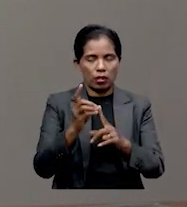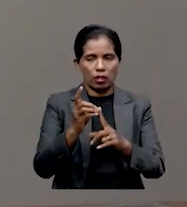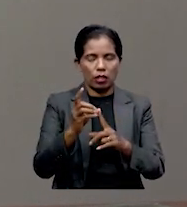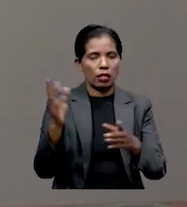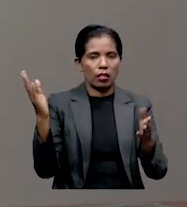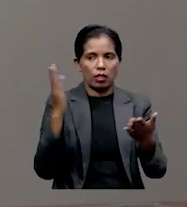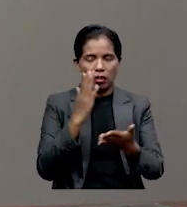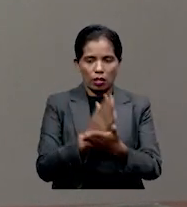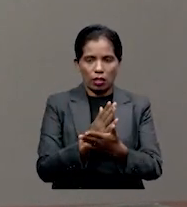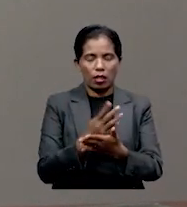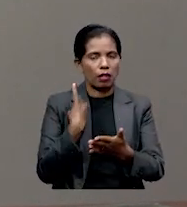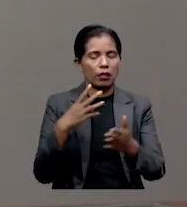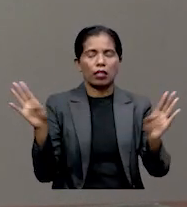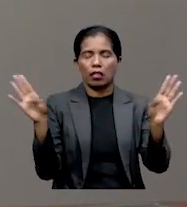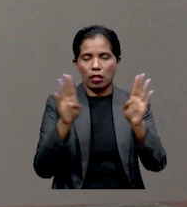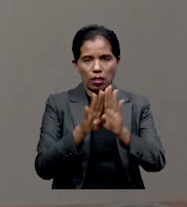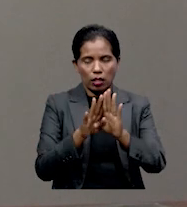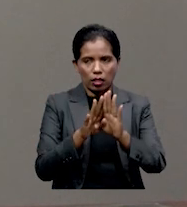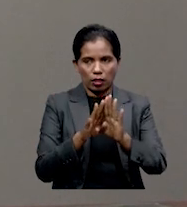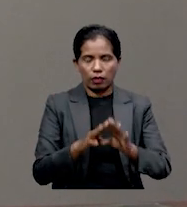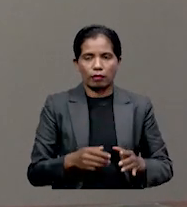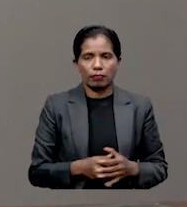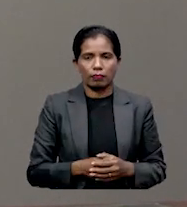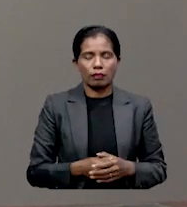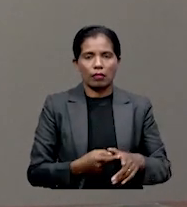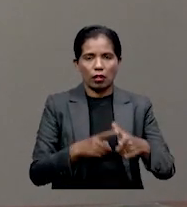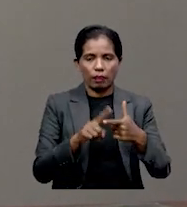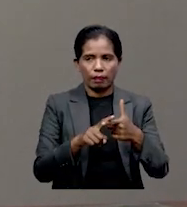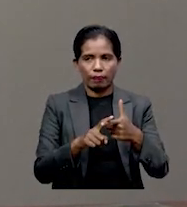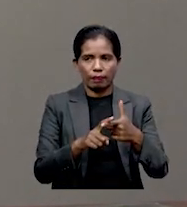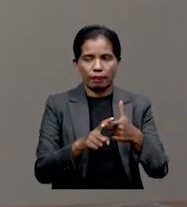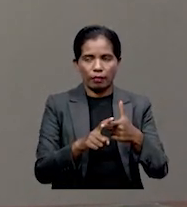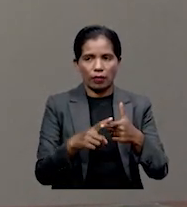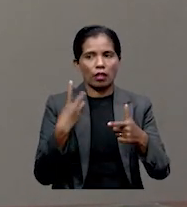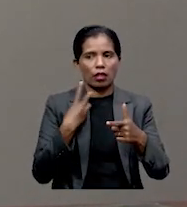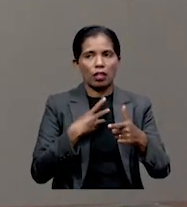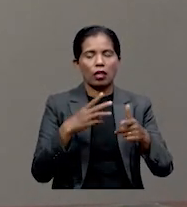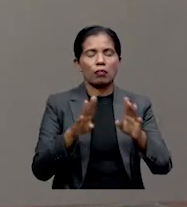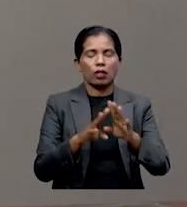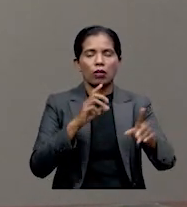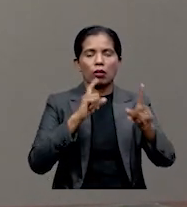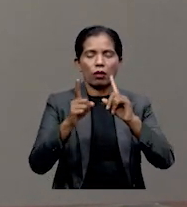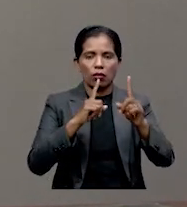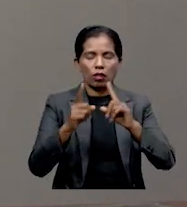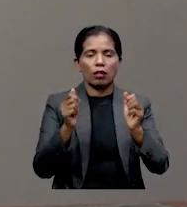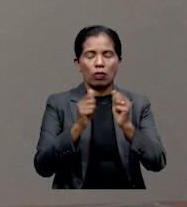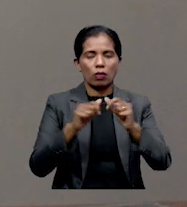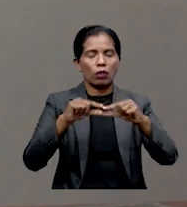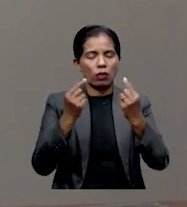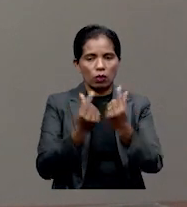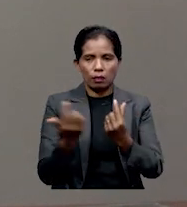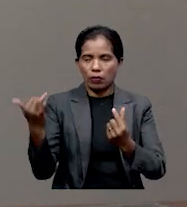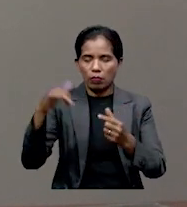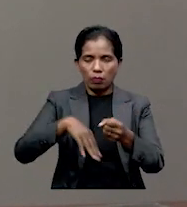limitin amitaka ba janela transferência. Ami mos halo konfirmasaun ho clube sira. Kata clube